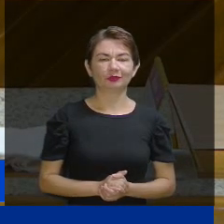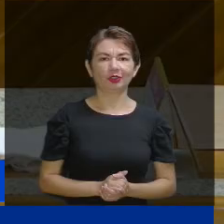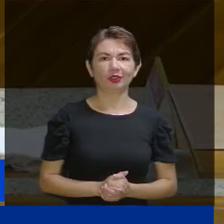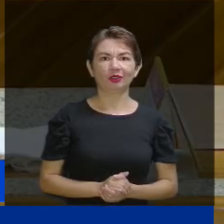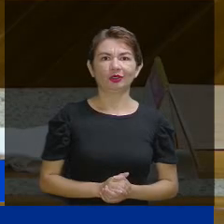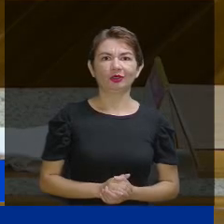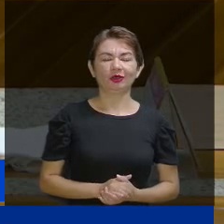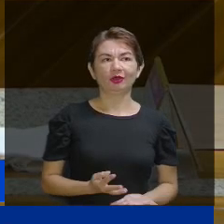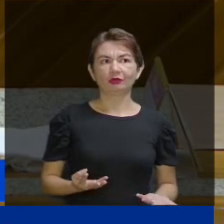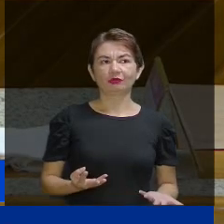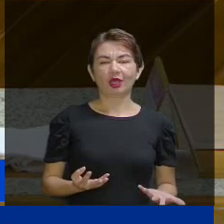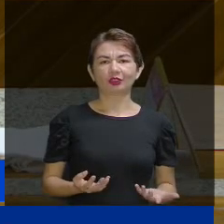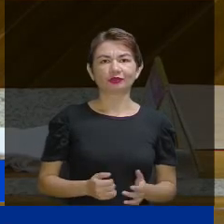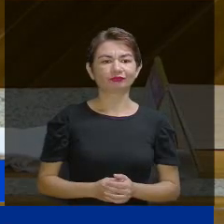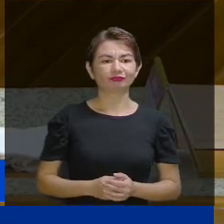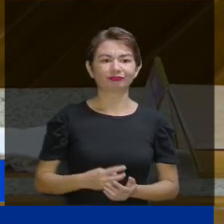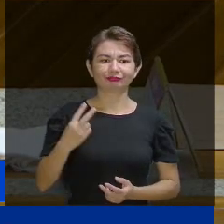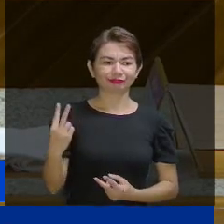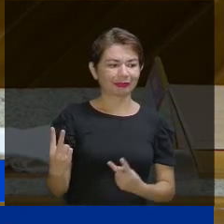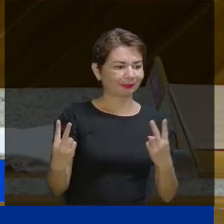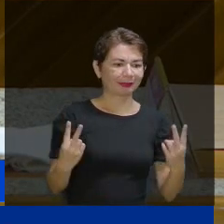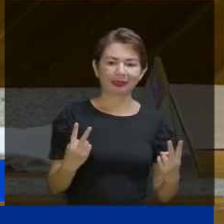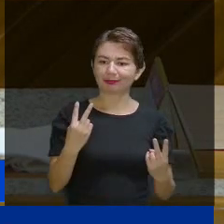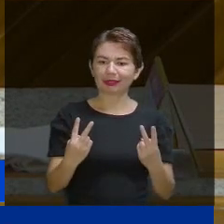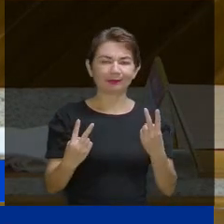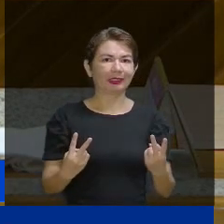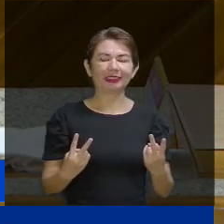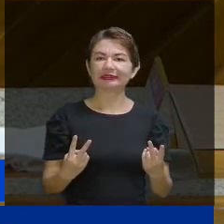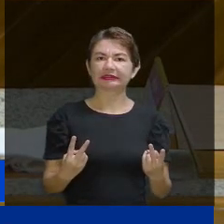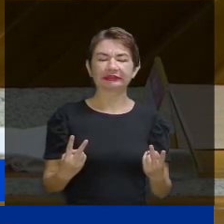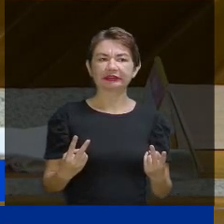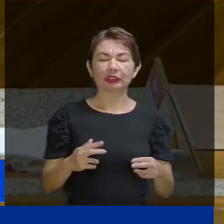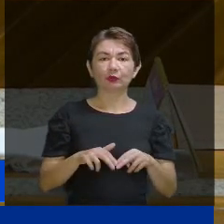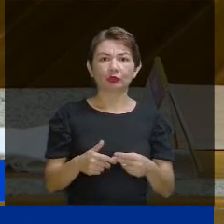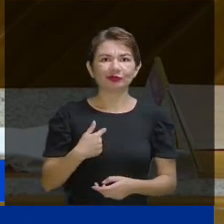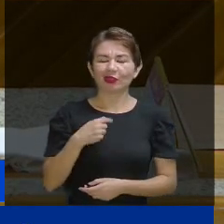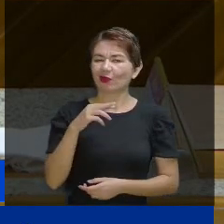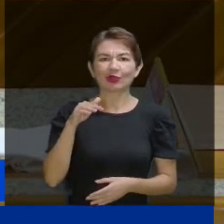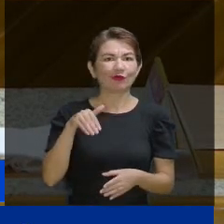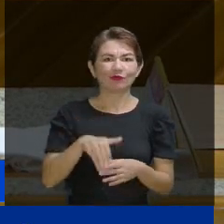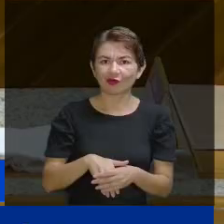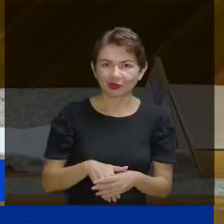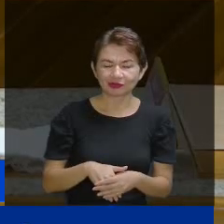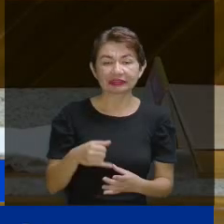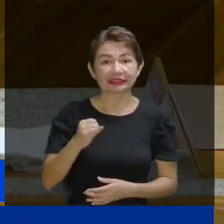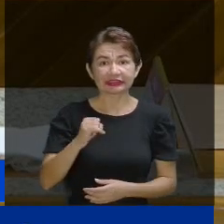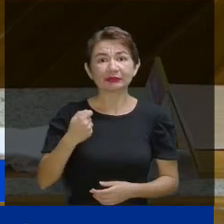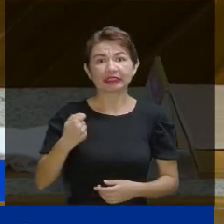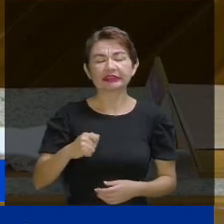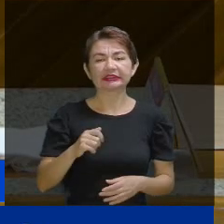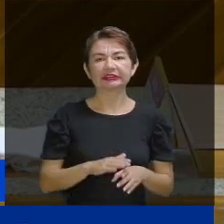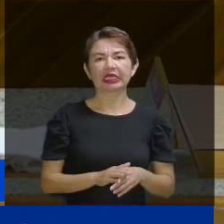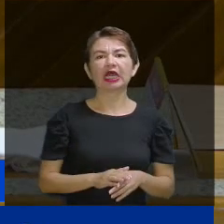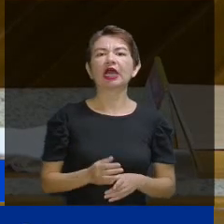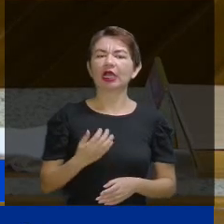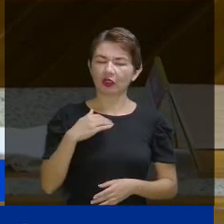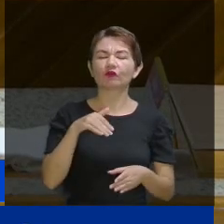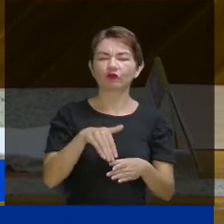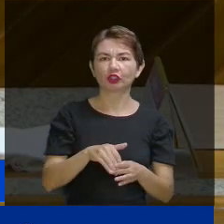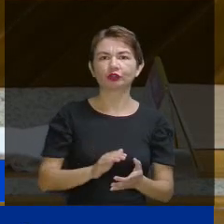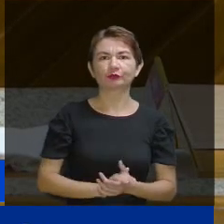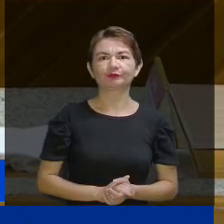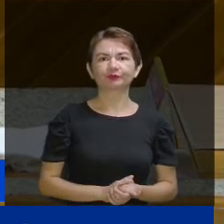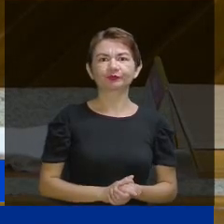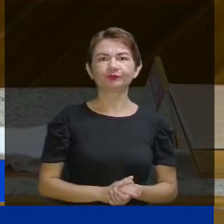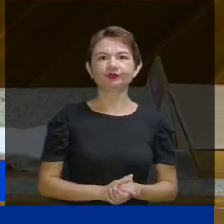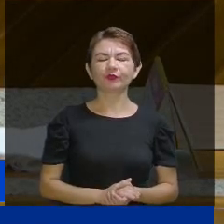e 3 vogais. Pode eventualmente dar paia, eu me reservei para a hipótese de Minerva. Mas,